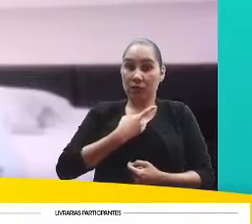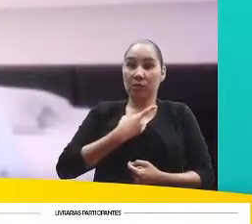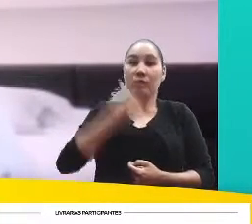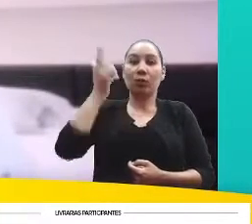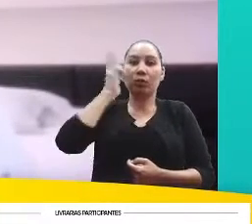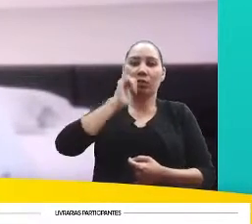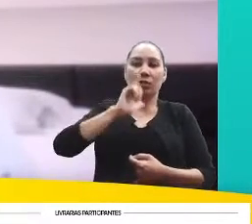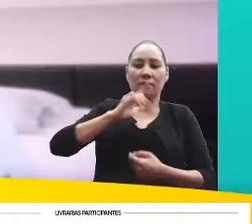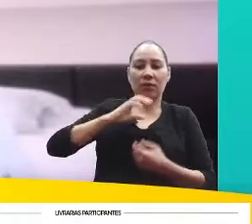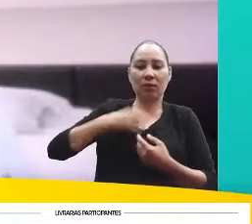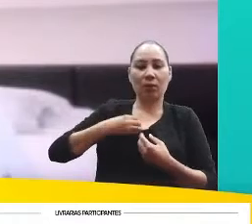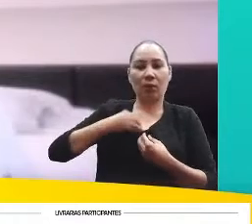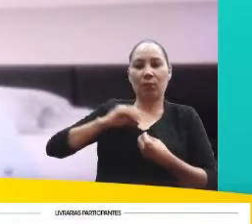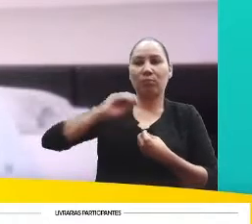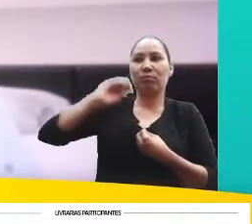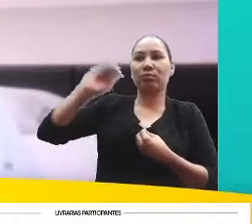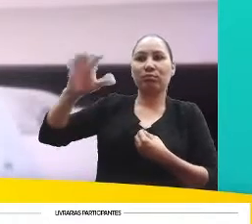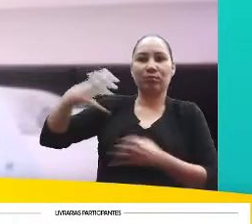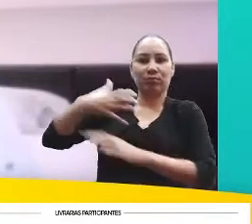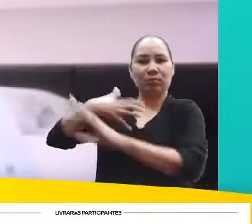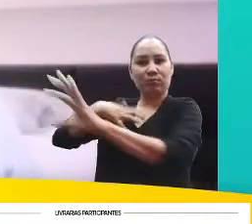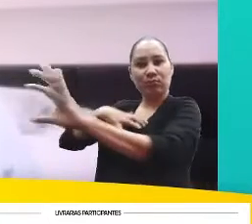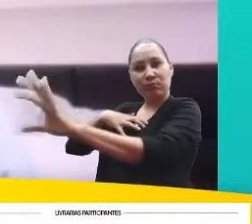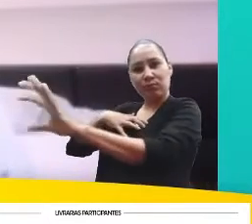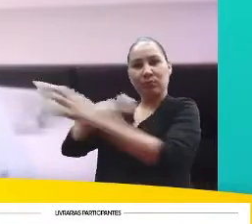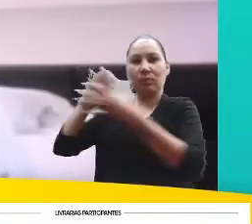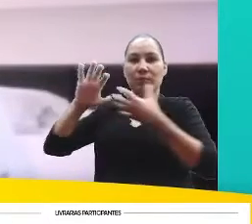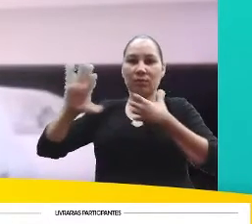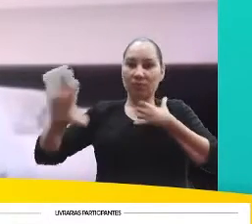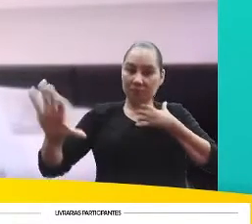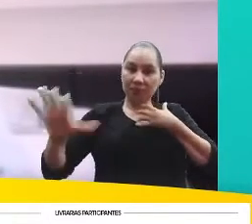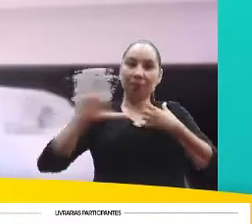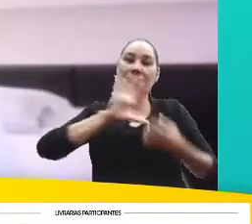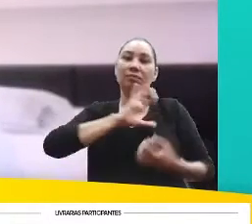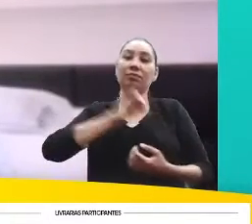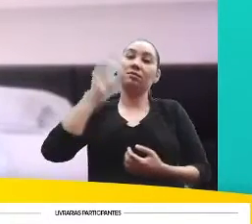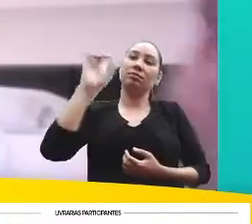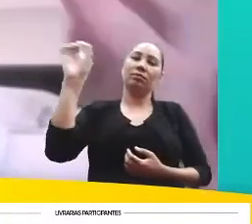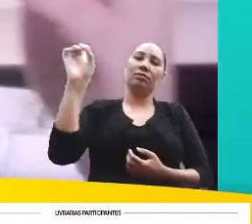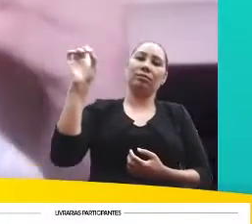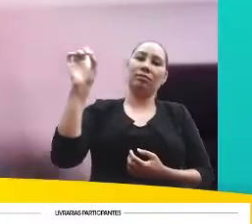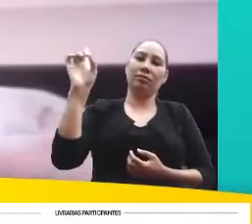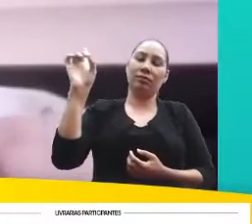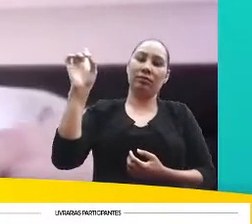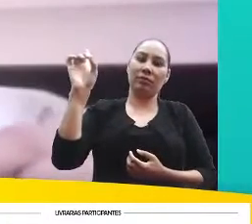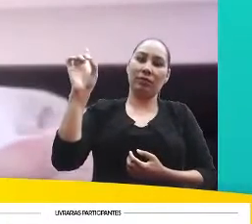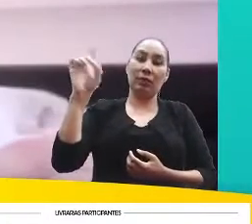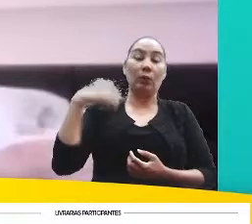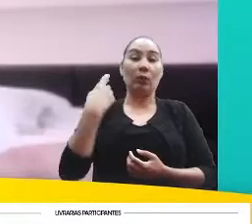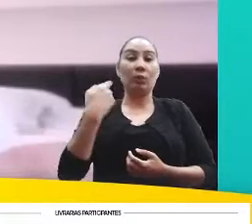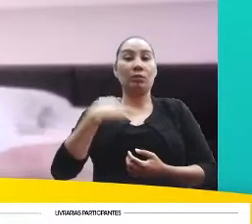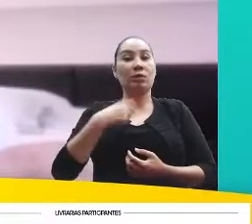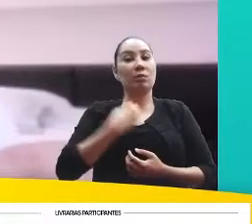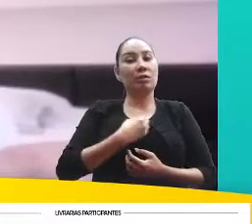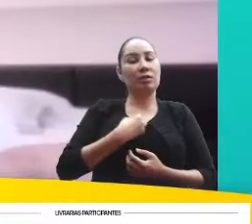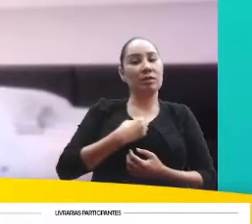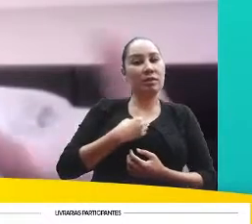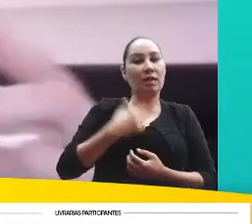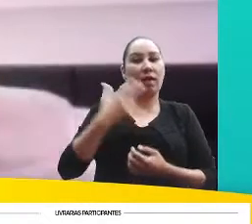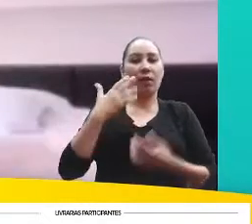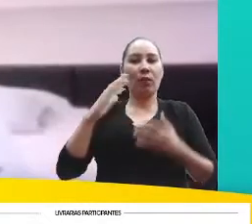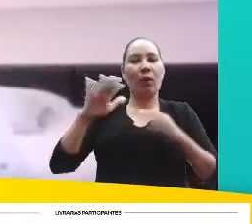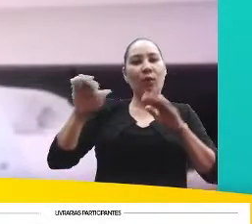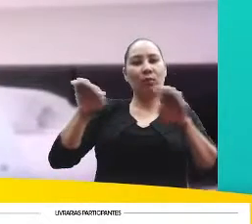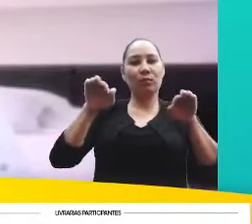querer, nós estaremos amando a Deus. A divindade será amada, será honrada quando nós estivermos equilibrados nos amando,